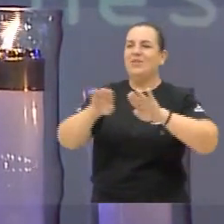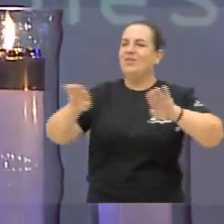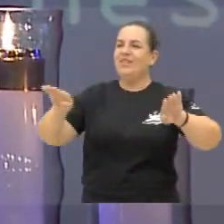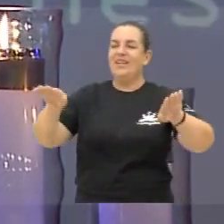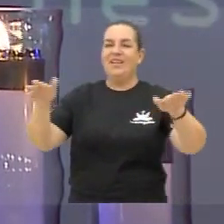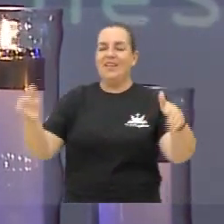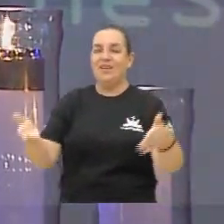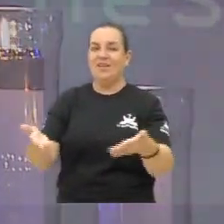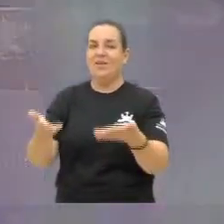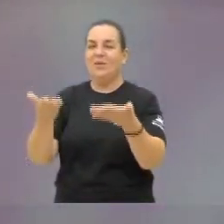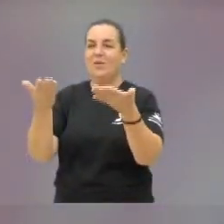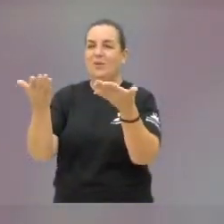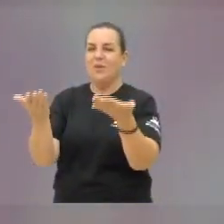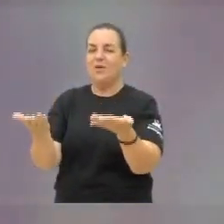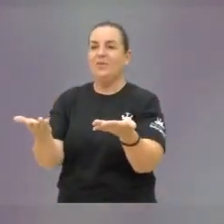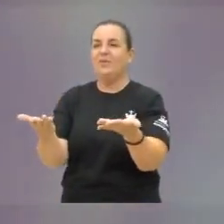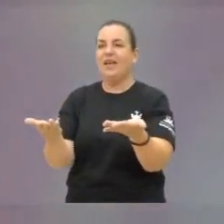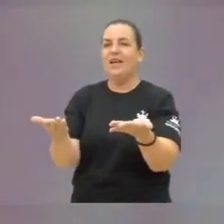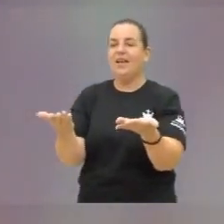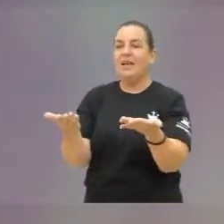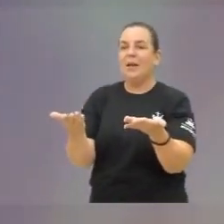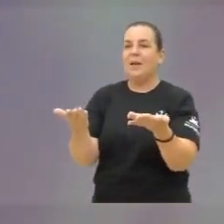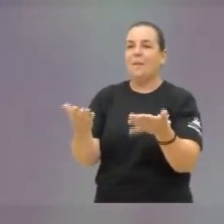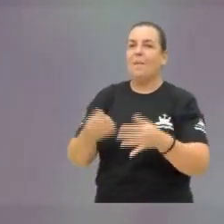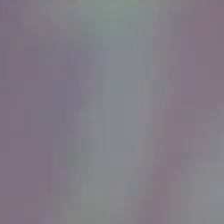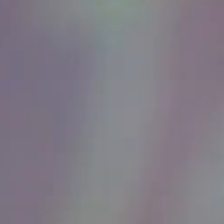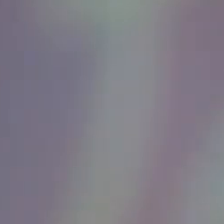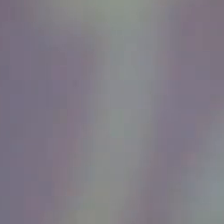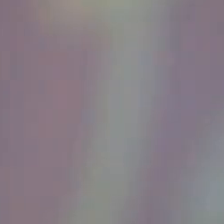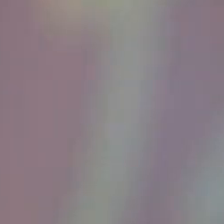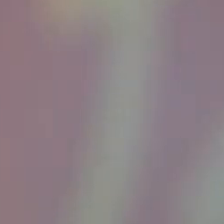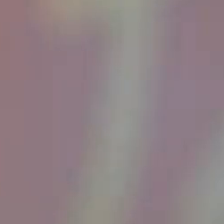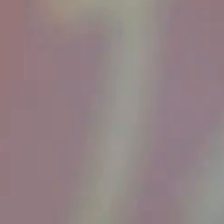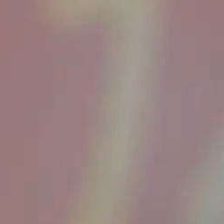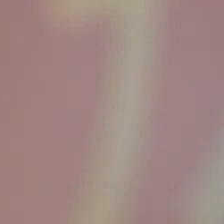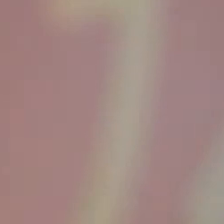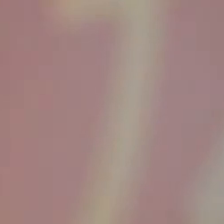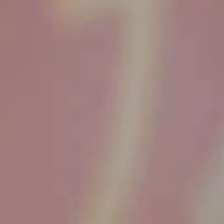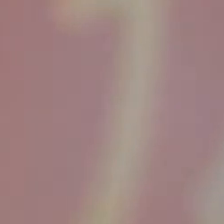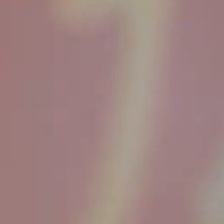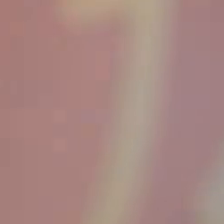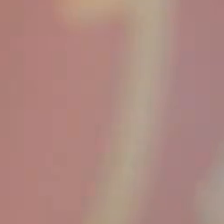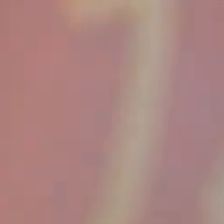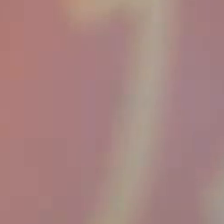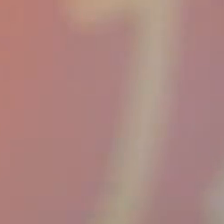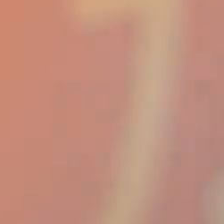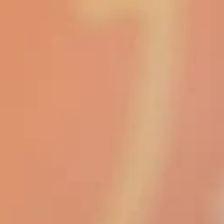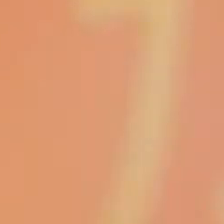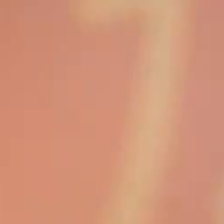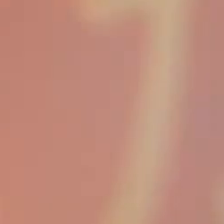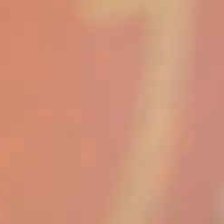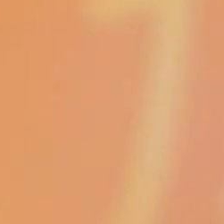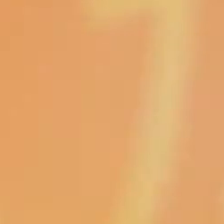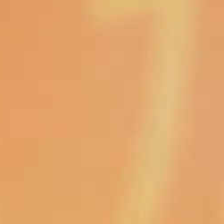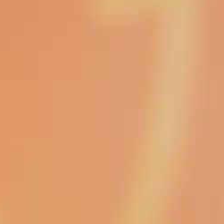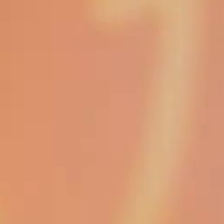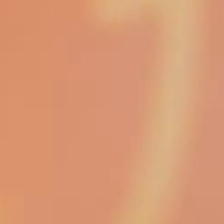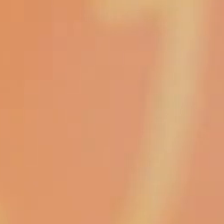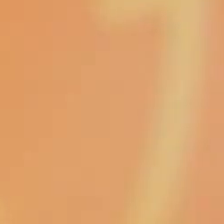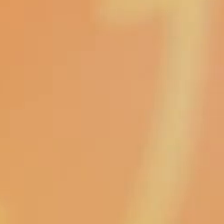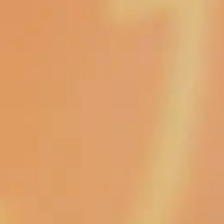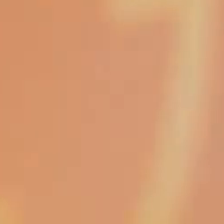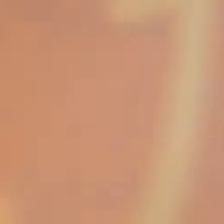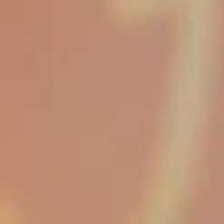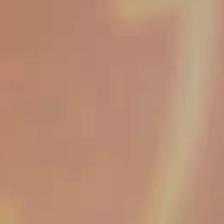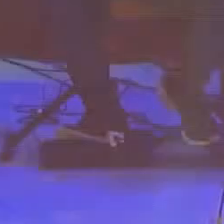do teu altar. Mais uma vez, para terminar, as minhas mãos, as minhas